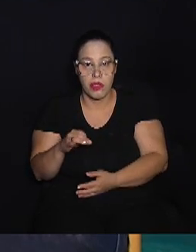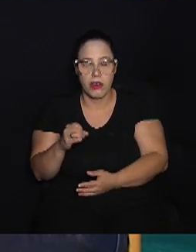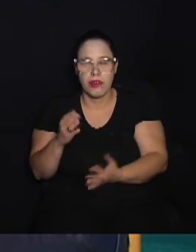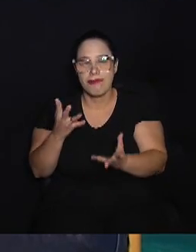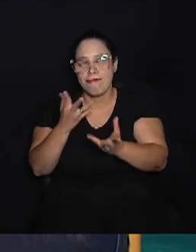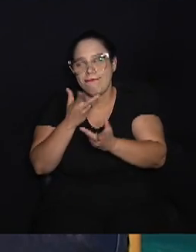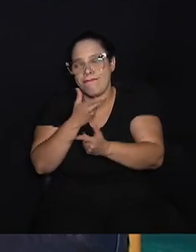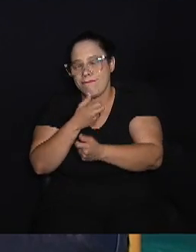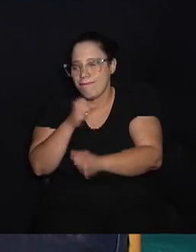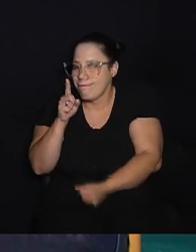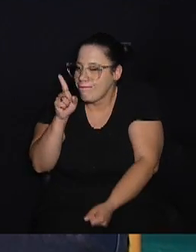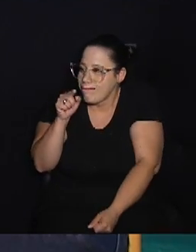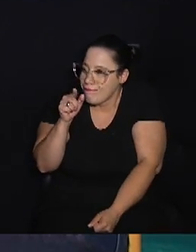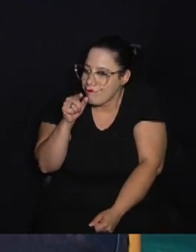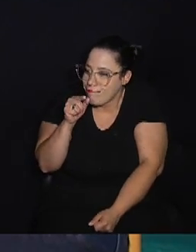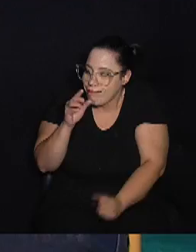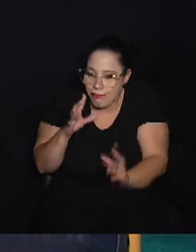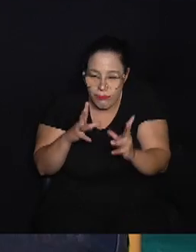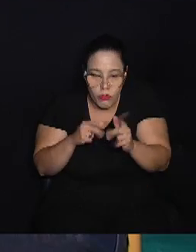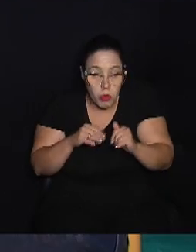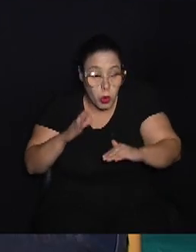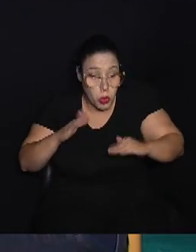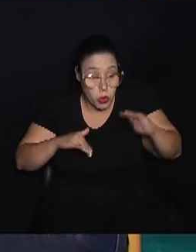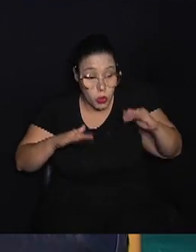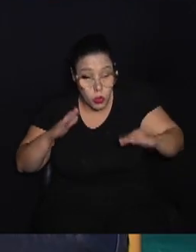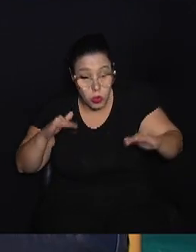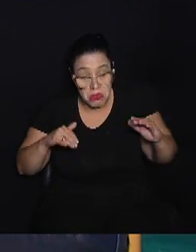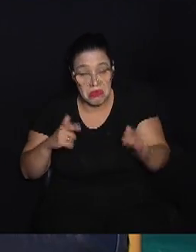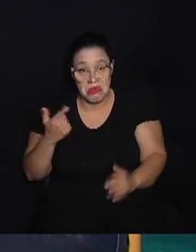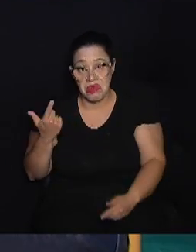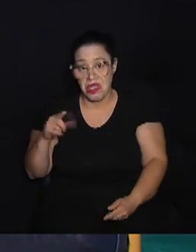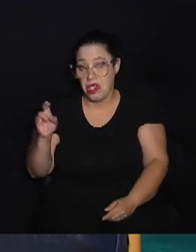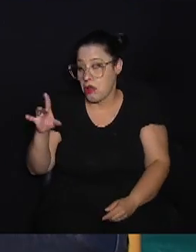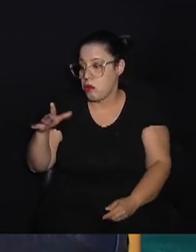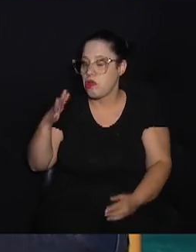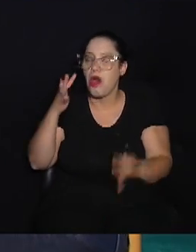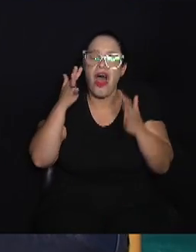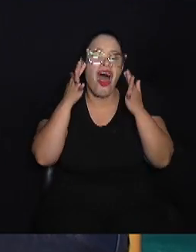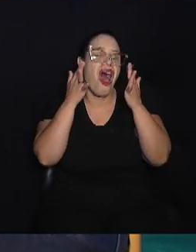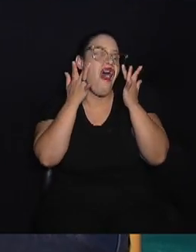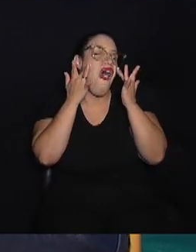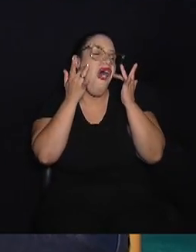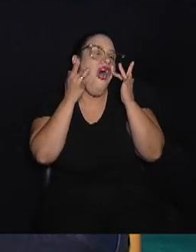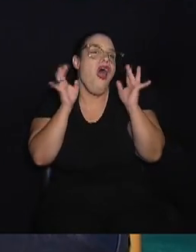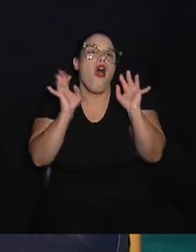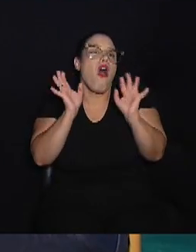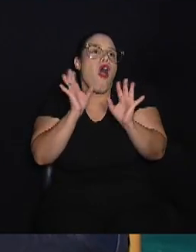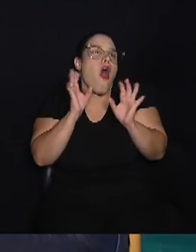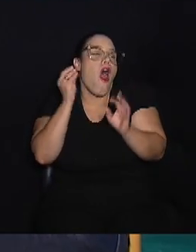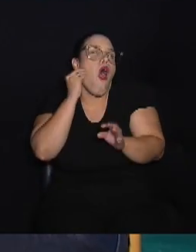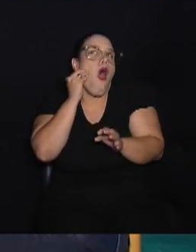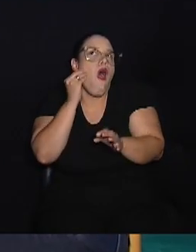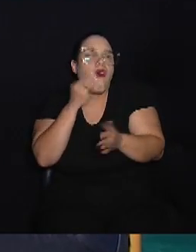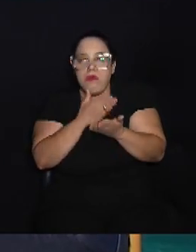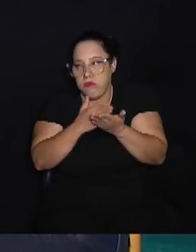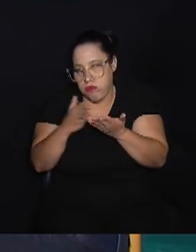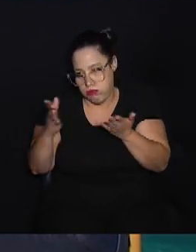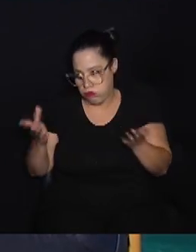é isso. Ele é um elenco múltiplo. Ele não tem só atores super experientes e nem iniciantes.